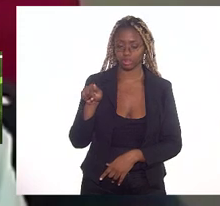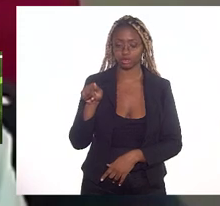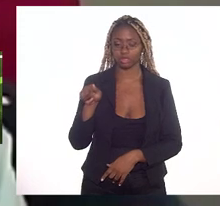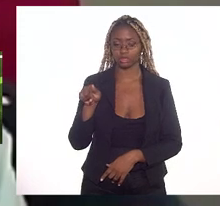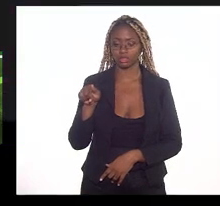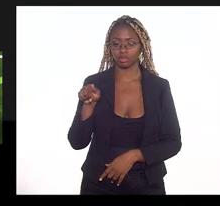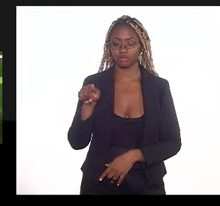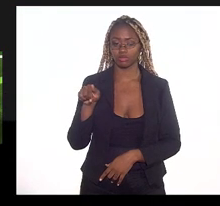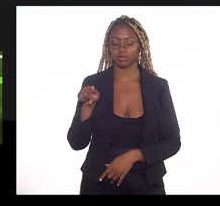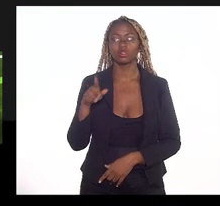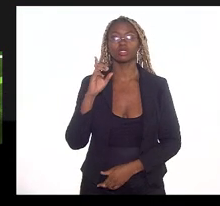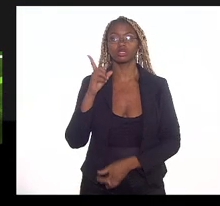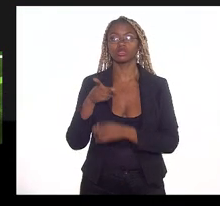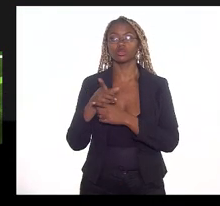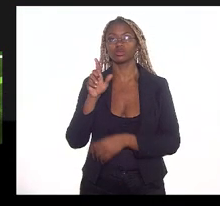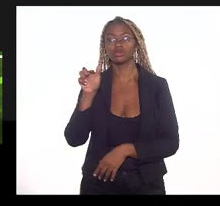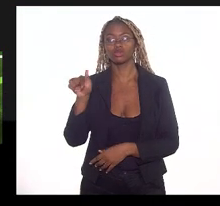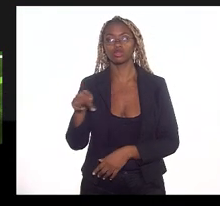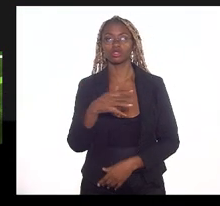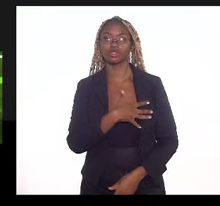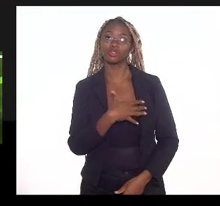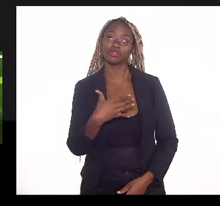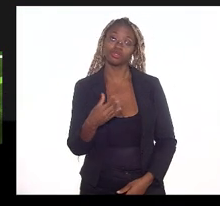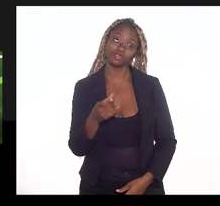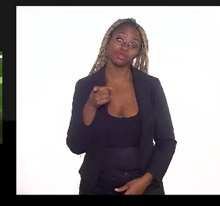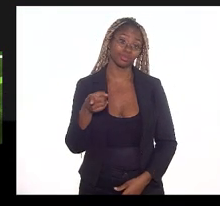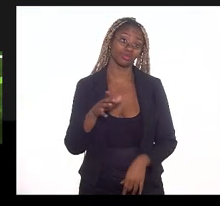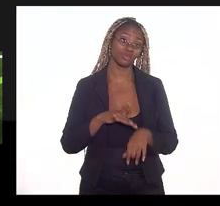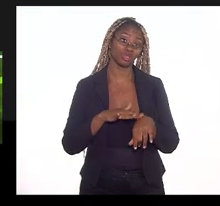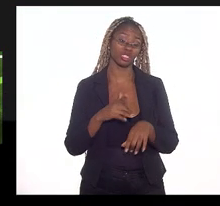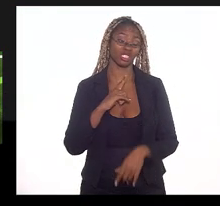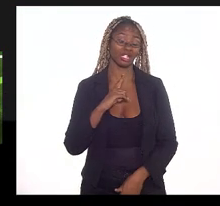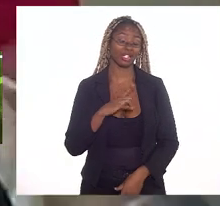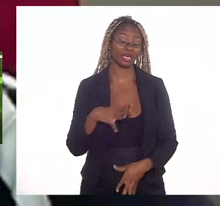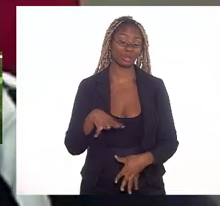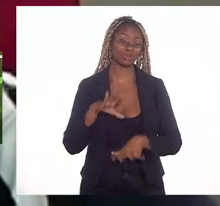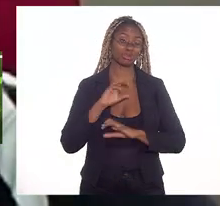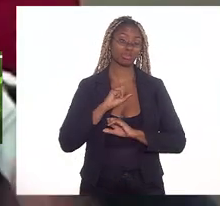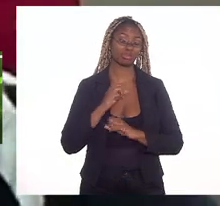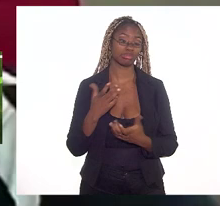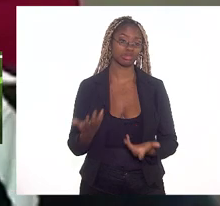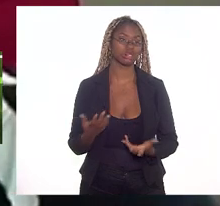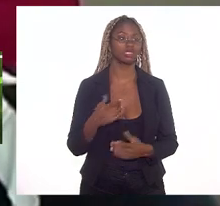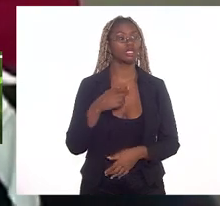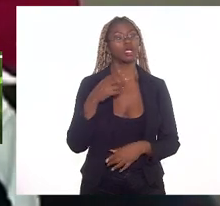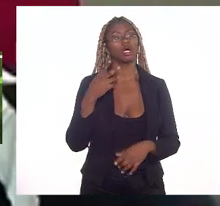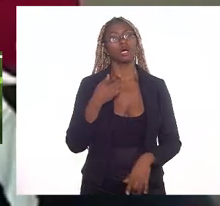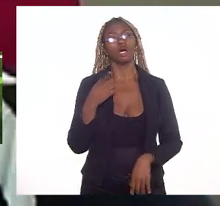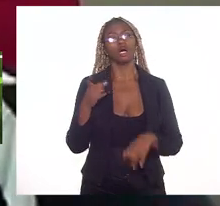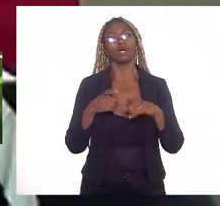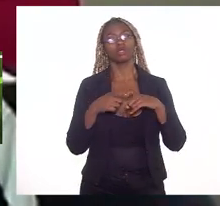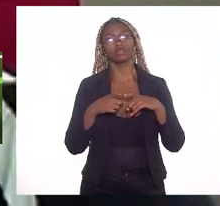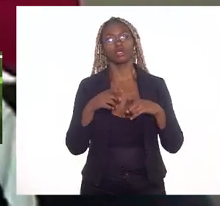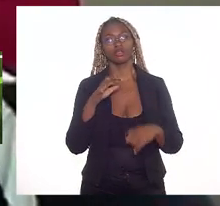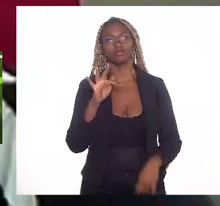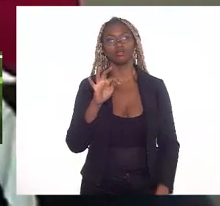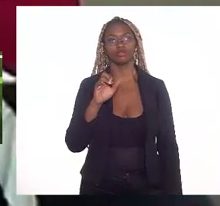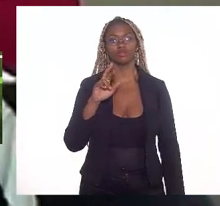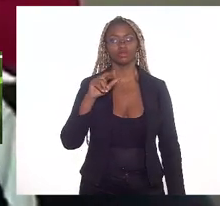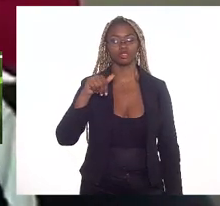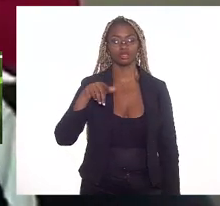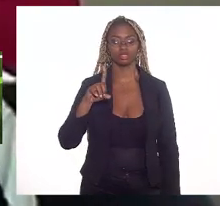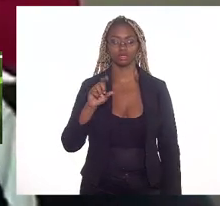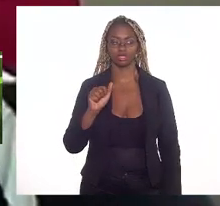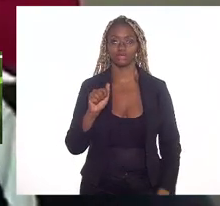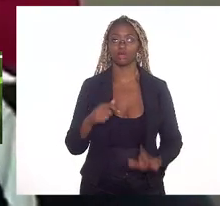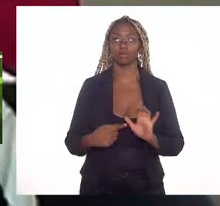identificar que o seu filho tem essa síndrome. A doutora Fernanda colocou aí a diferença,